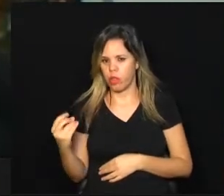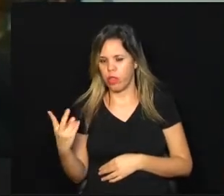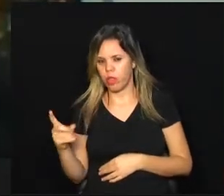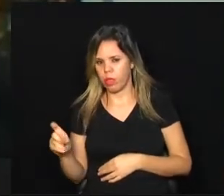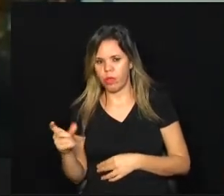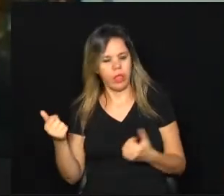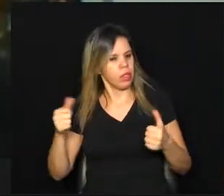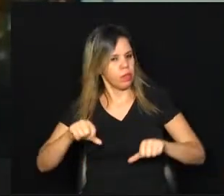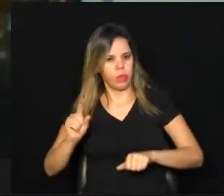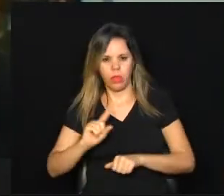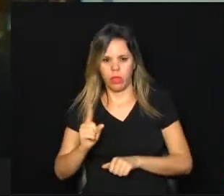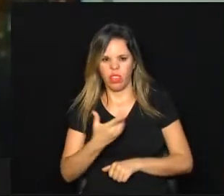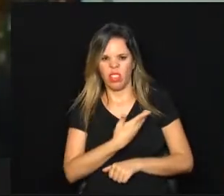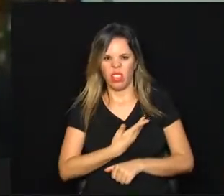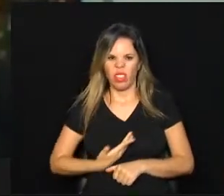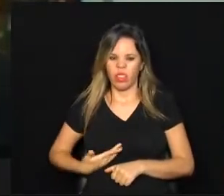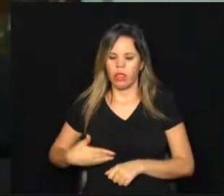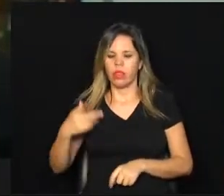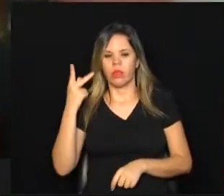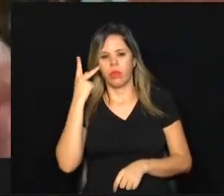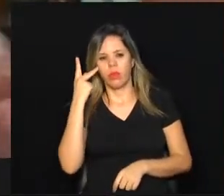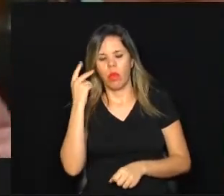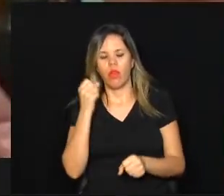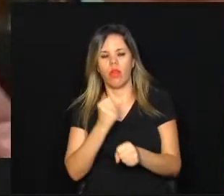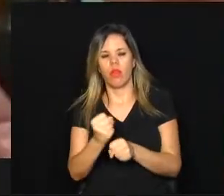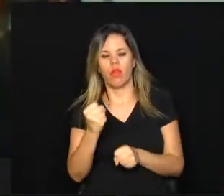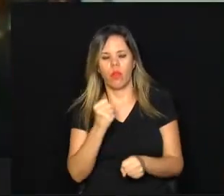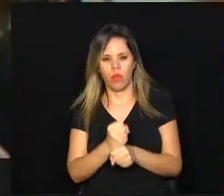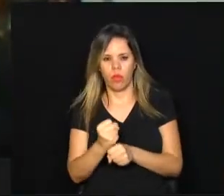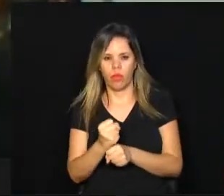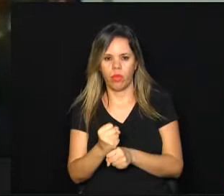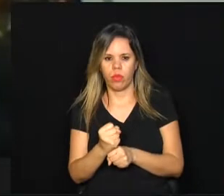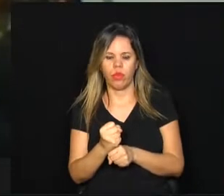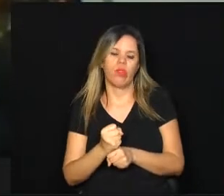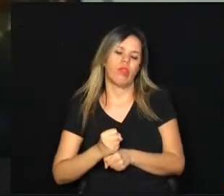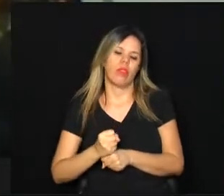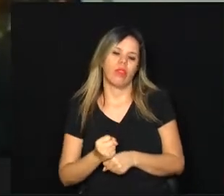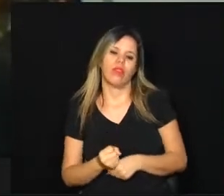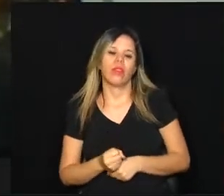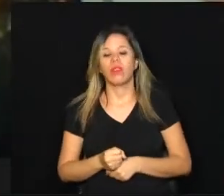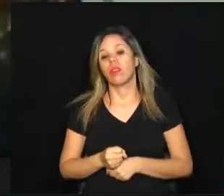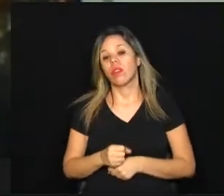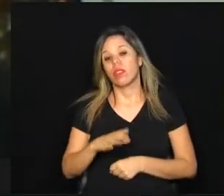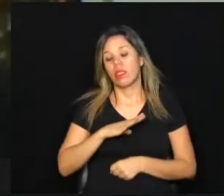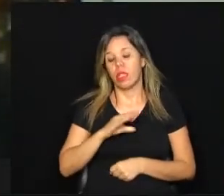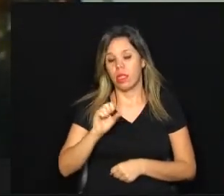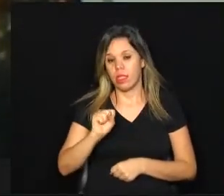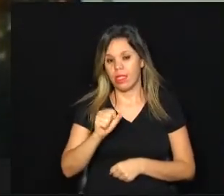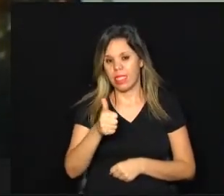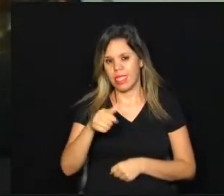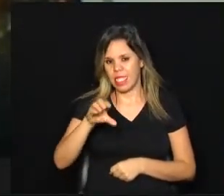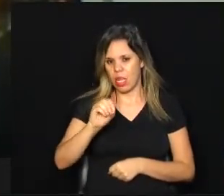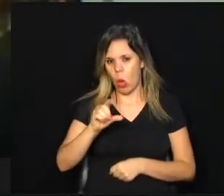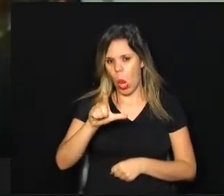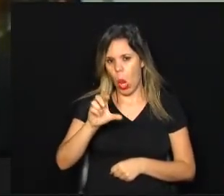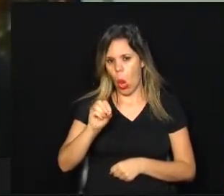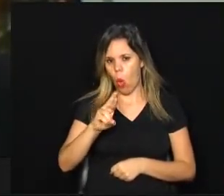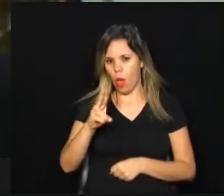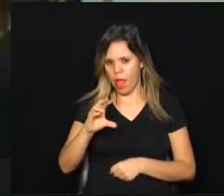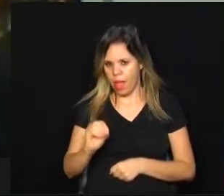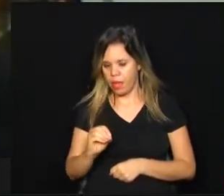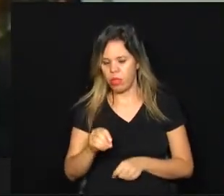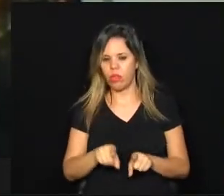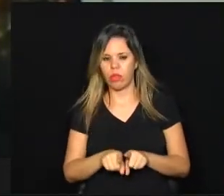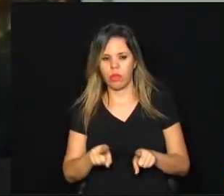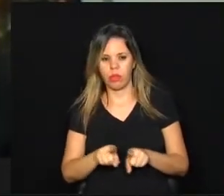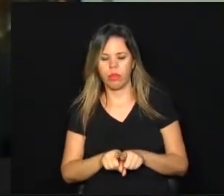pior do que o governo de São Paulo construiu. O reservatório de São Lourenço, inaugurado em 2018, e a transposição